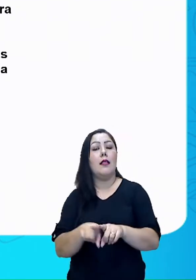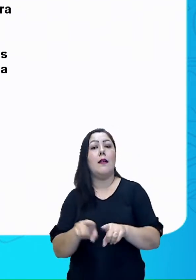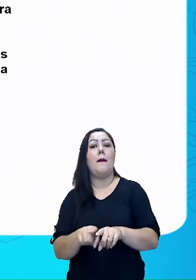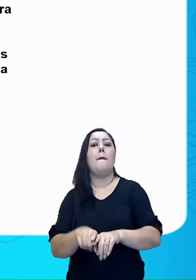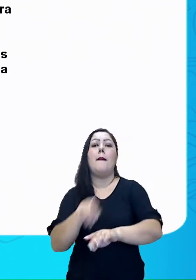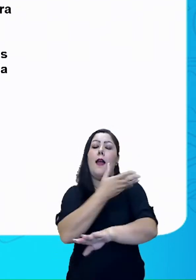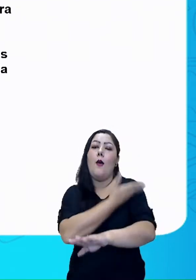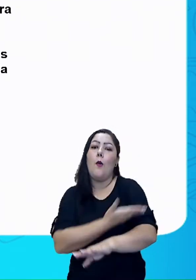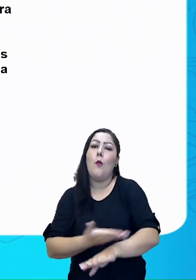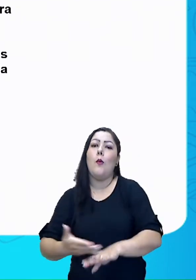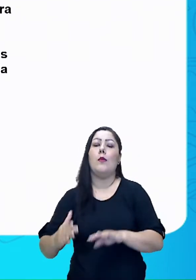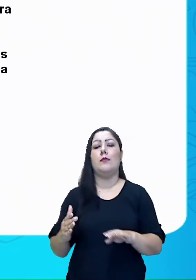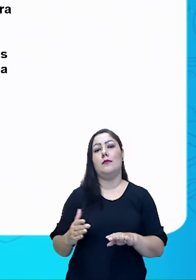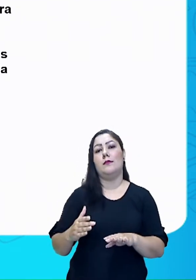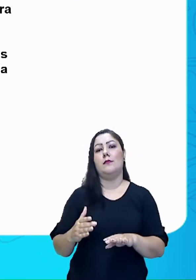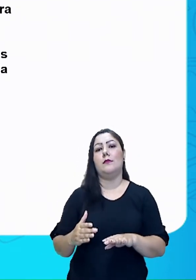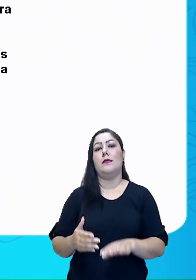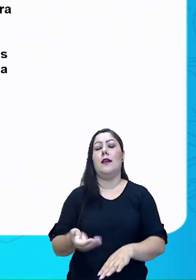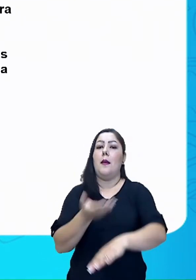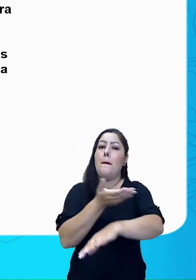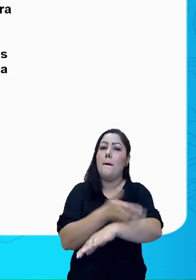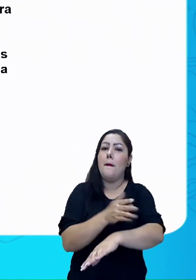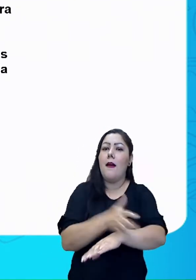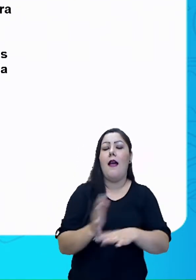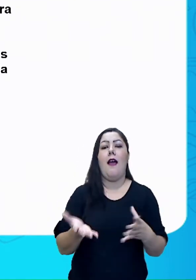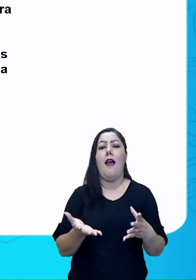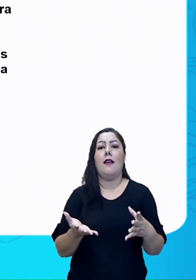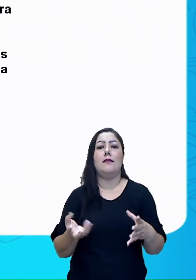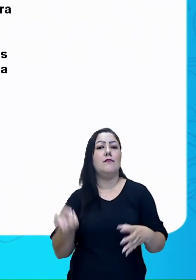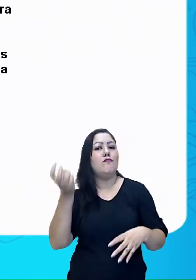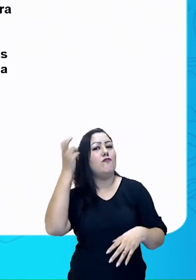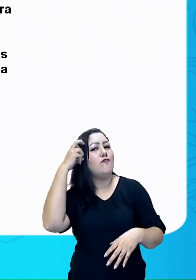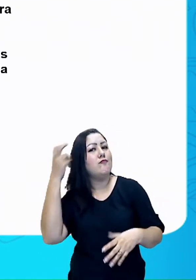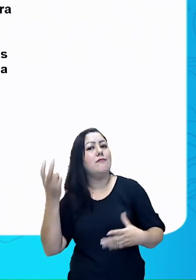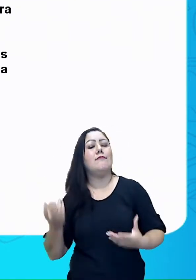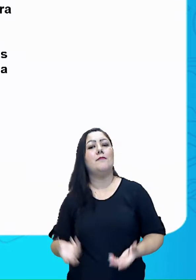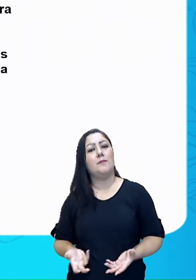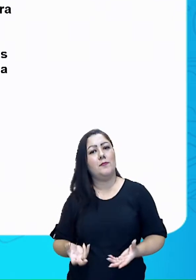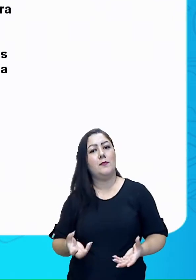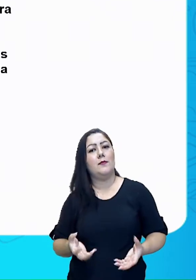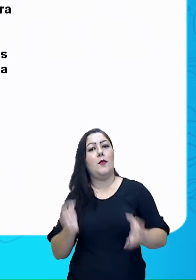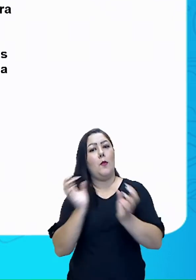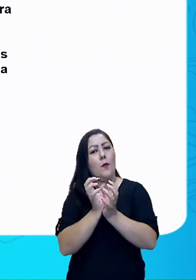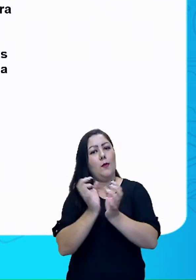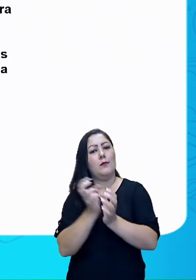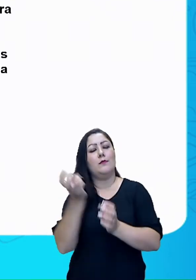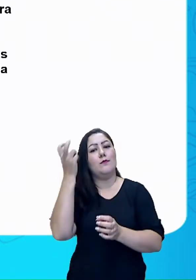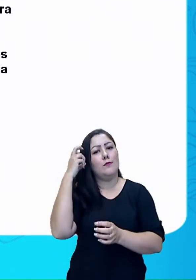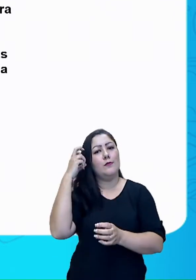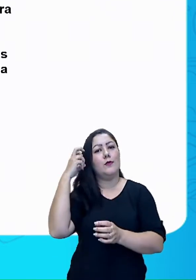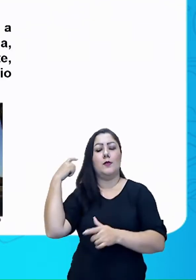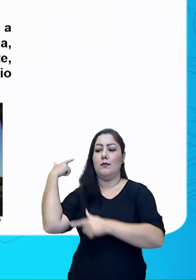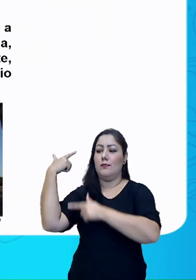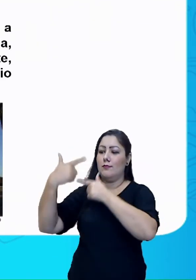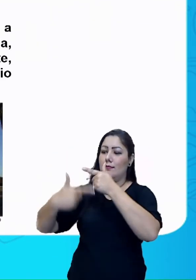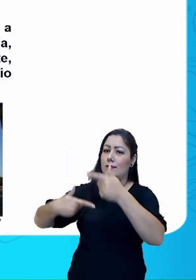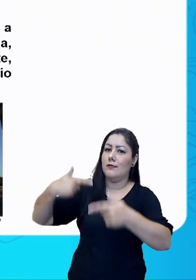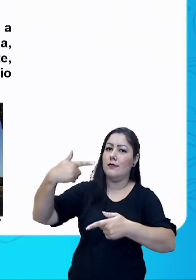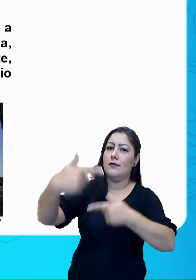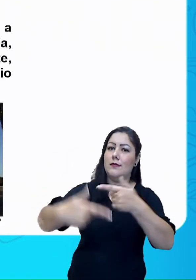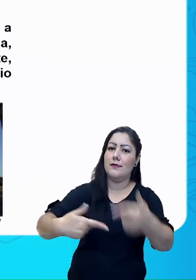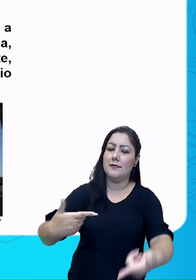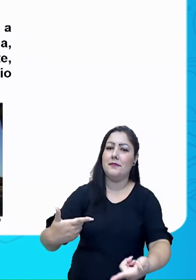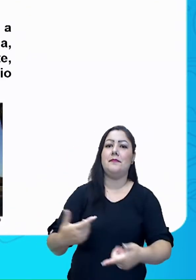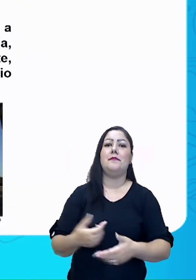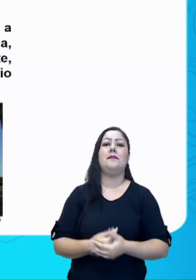práticas festivas, os saberes, enfim, o conjunto da cultura transmitido de uma geração para